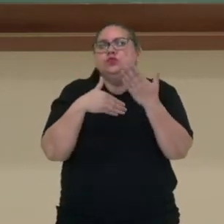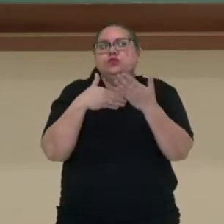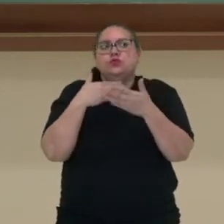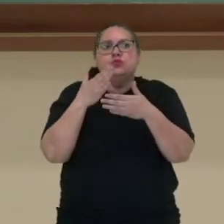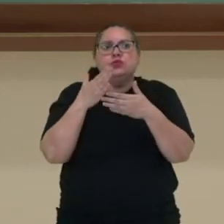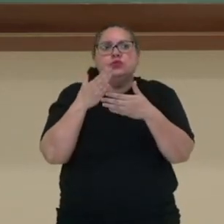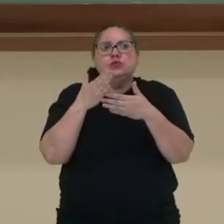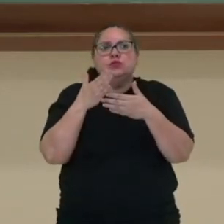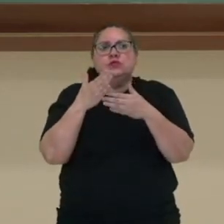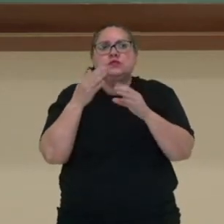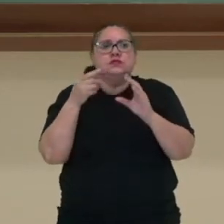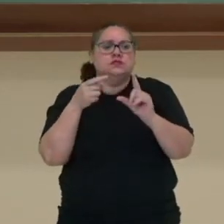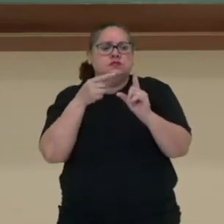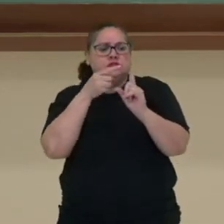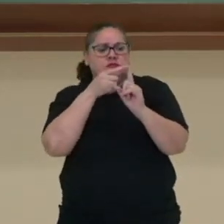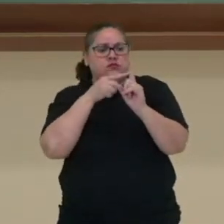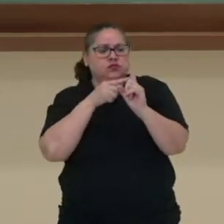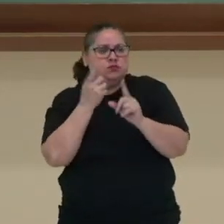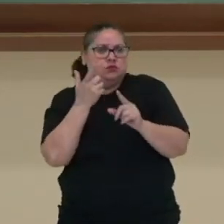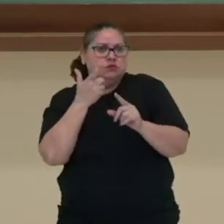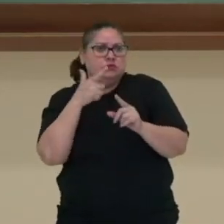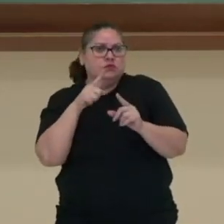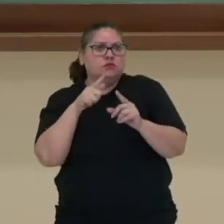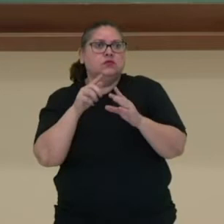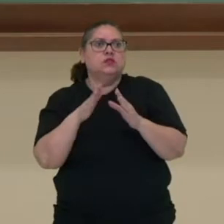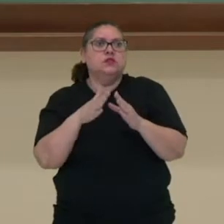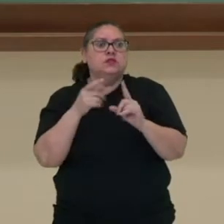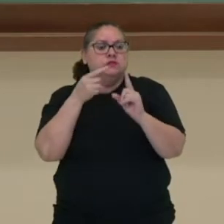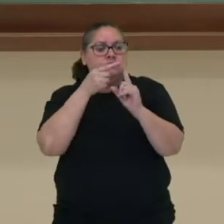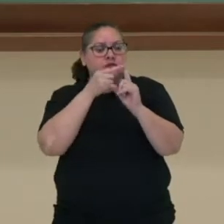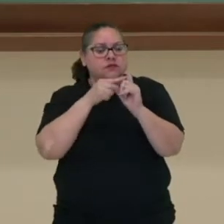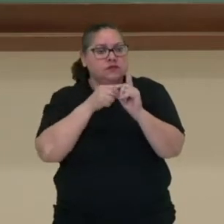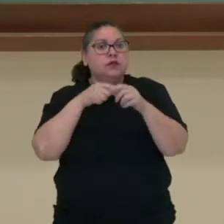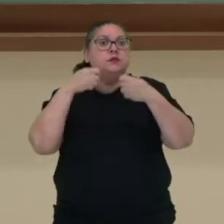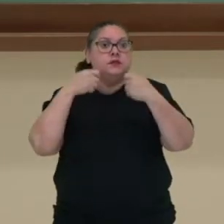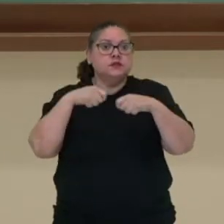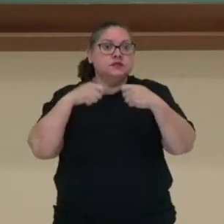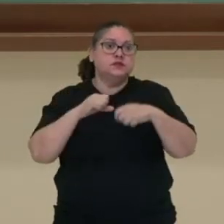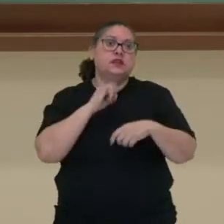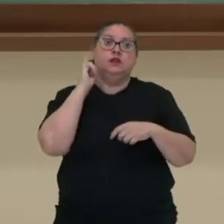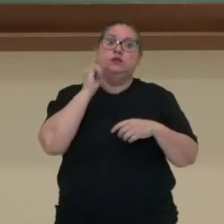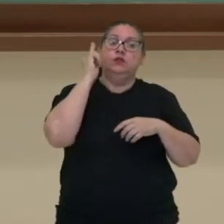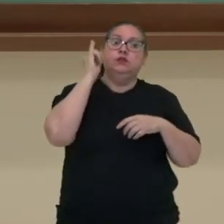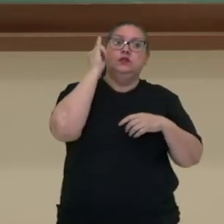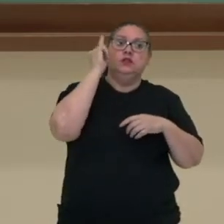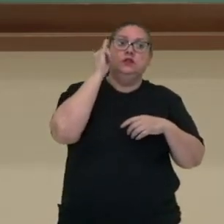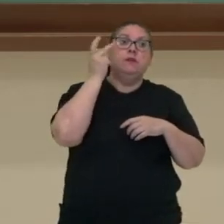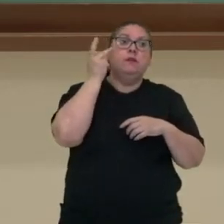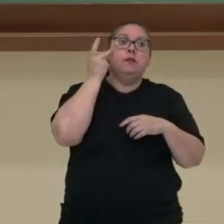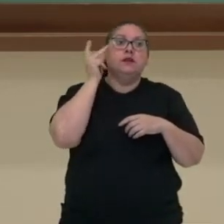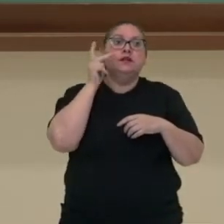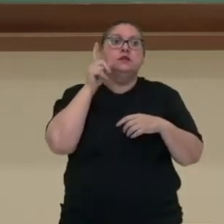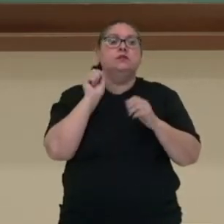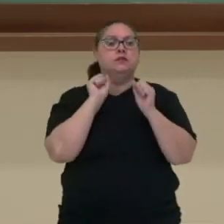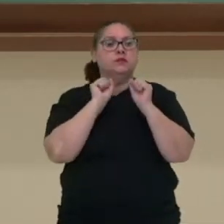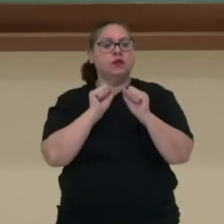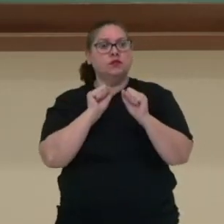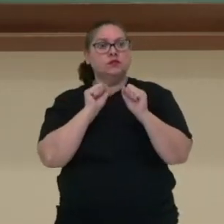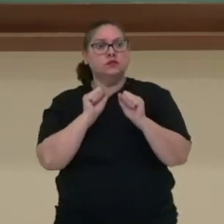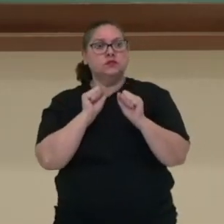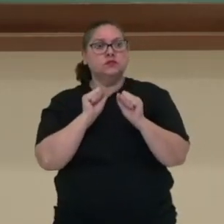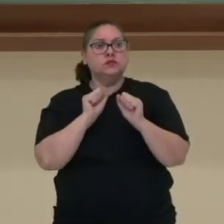essas características, entre outras, são características necessárias para que a gente